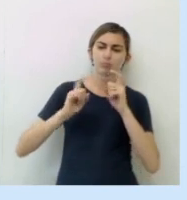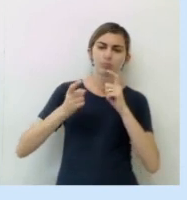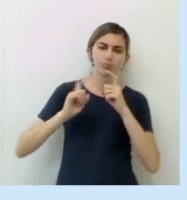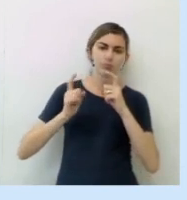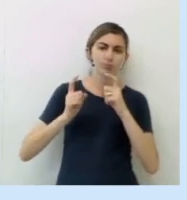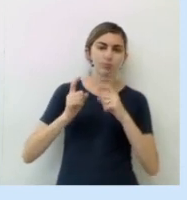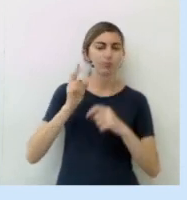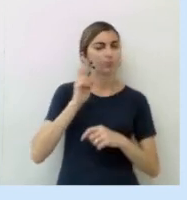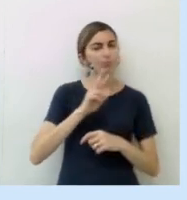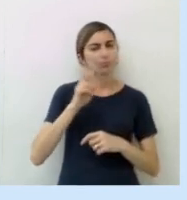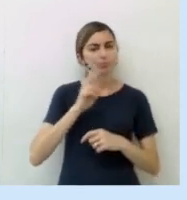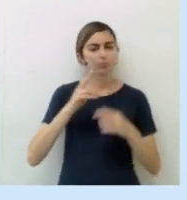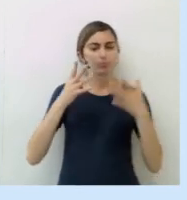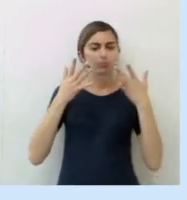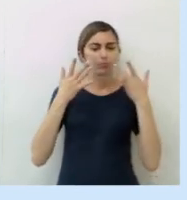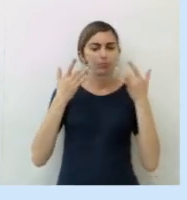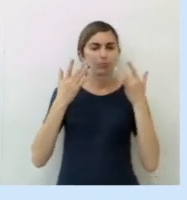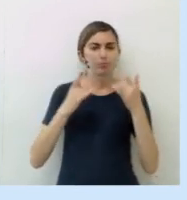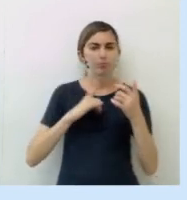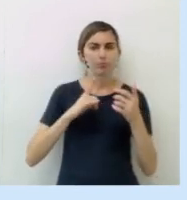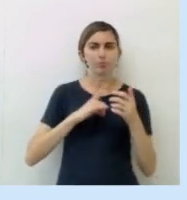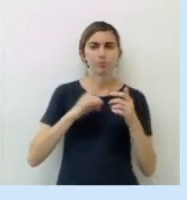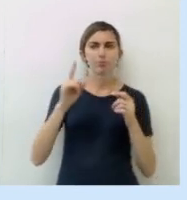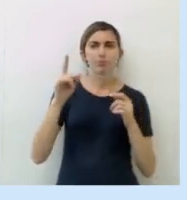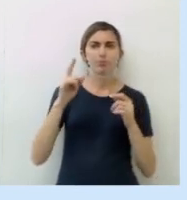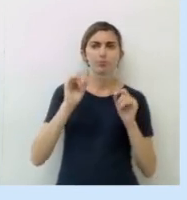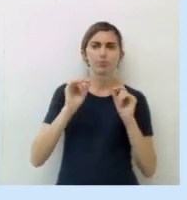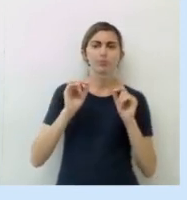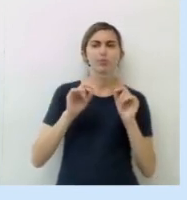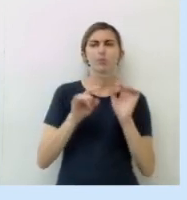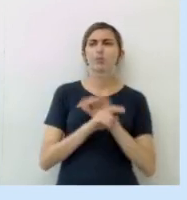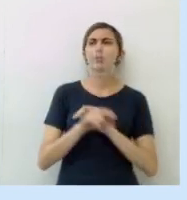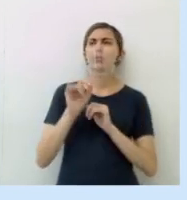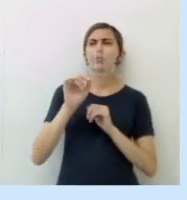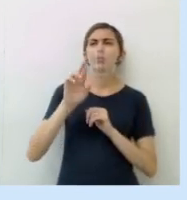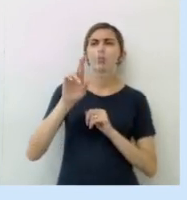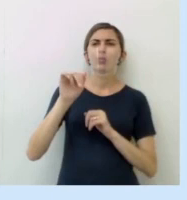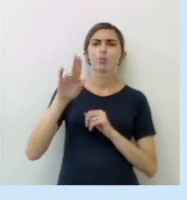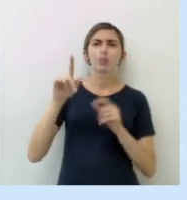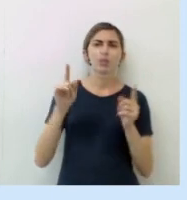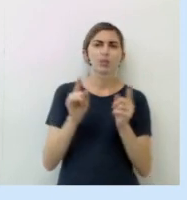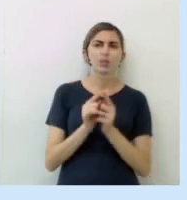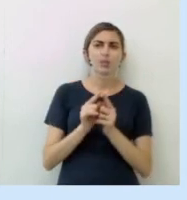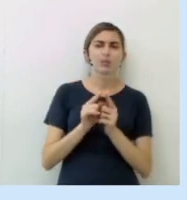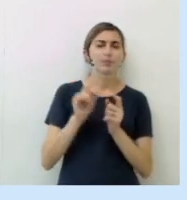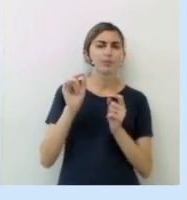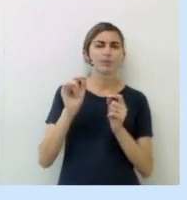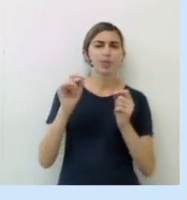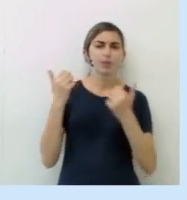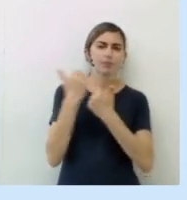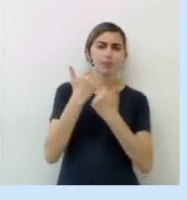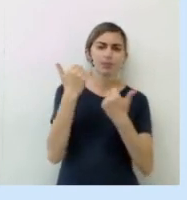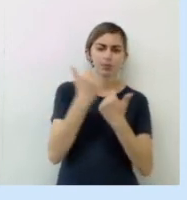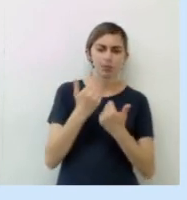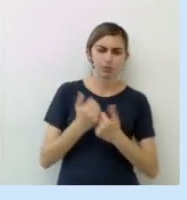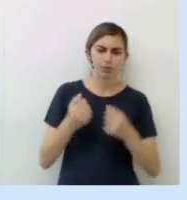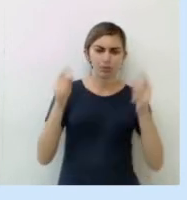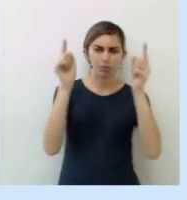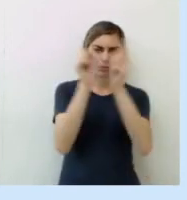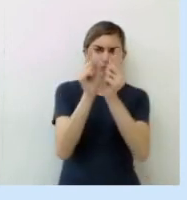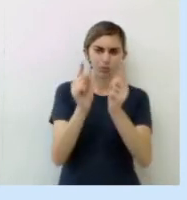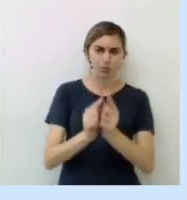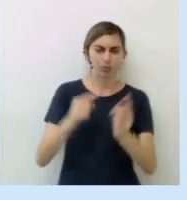dialogado. Lembrar que o dramático existe a rubrica. Aí vocês podem me perguntar, o que são rubricas? São aquelas representações no